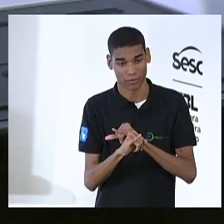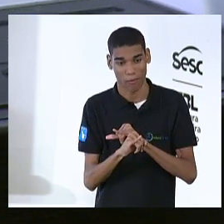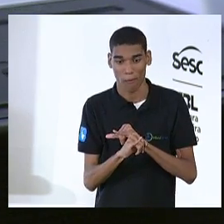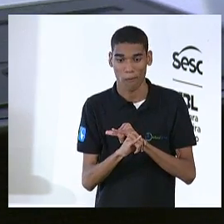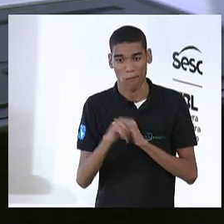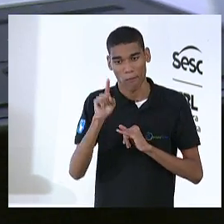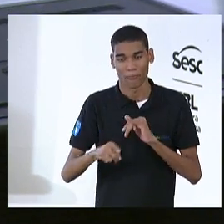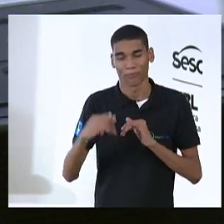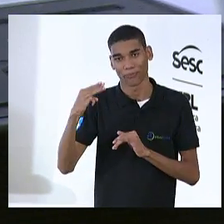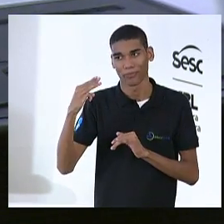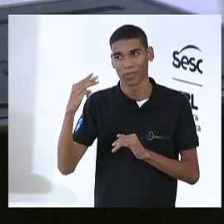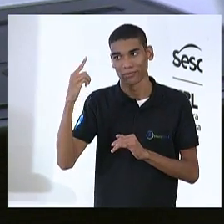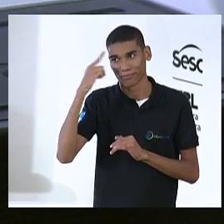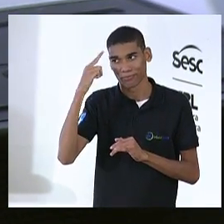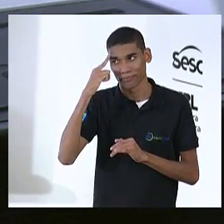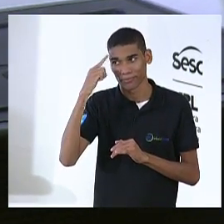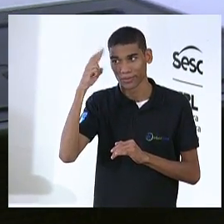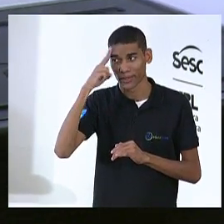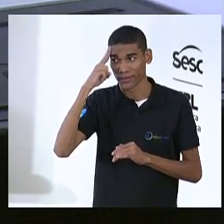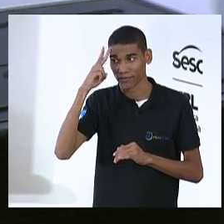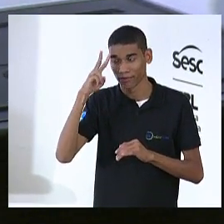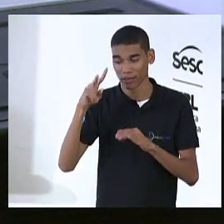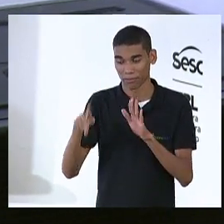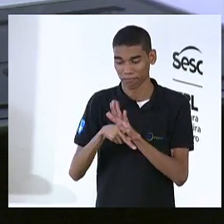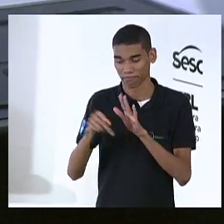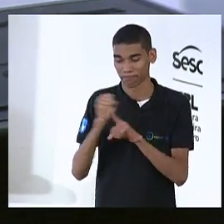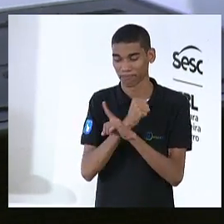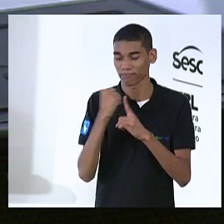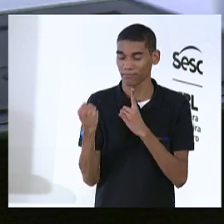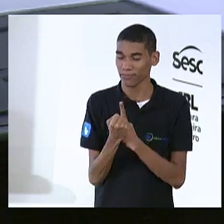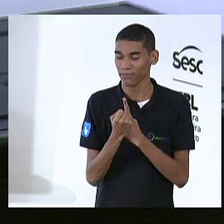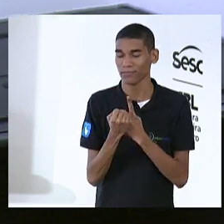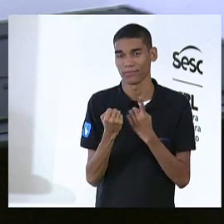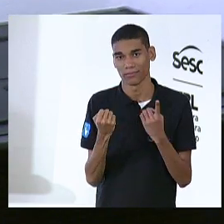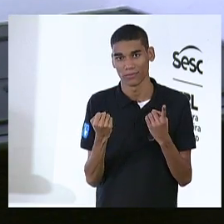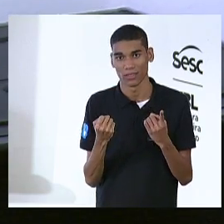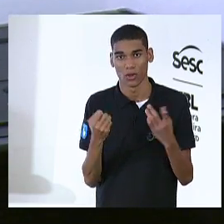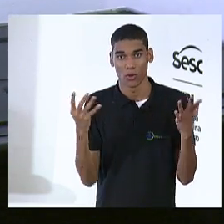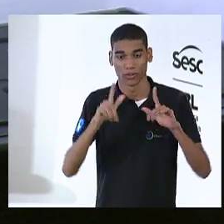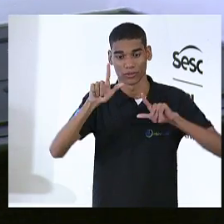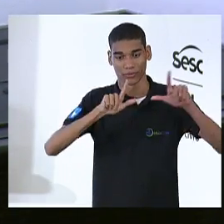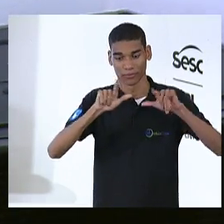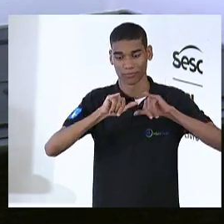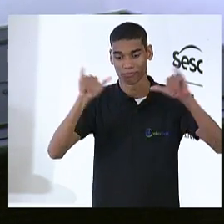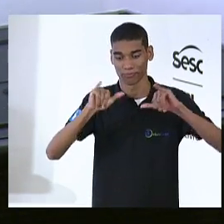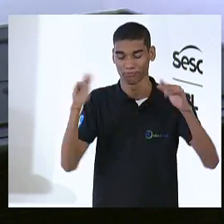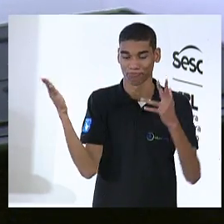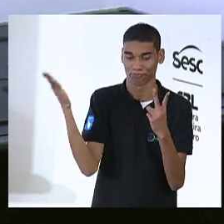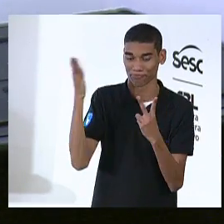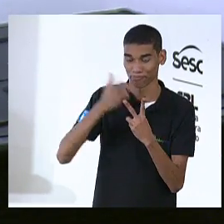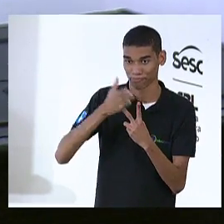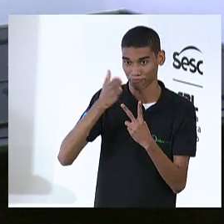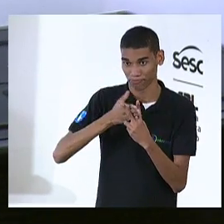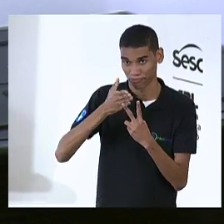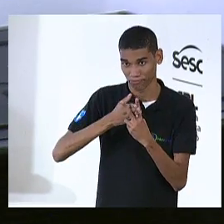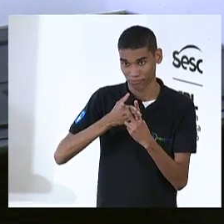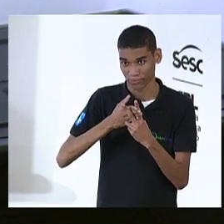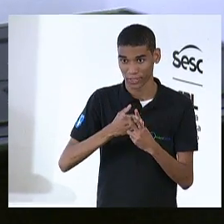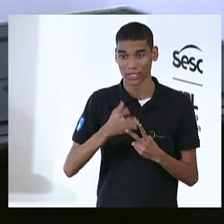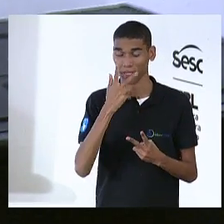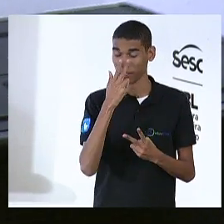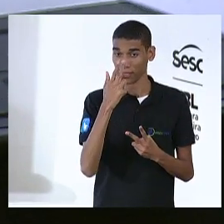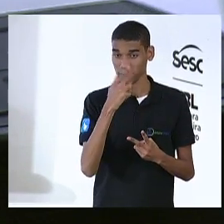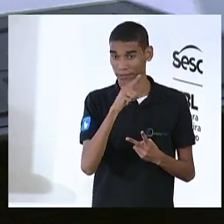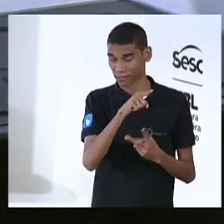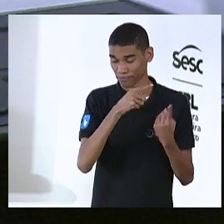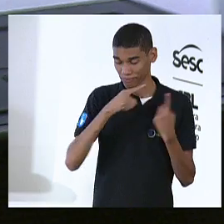espaços muito legitimados na sociedade, tipo imprensa. A imprensa está dividida, né? A imprensa parece que é muito crítica ao